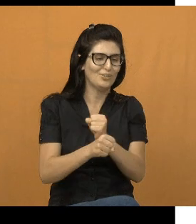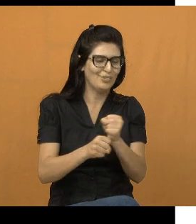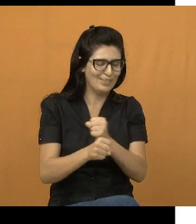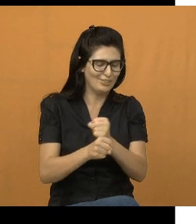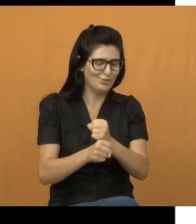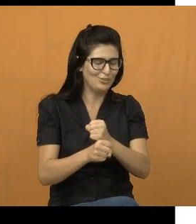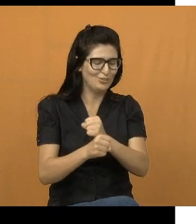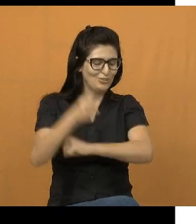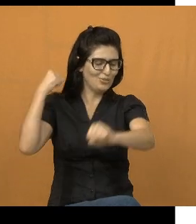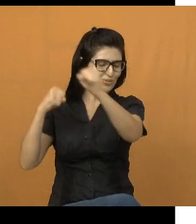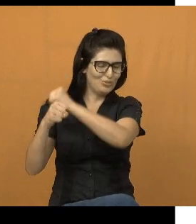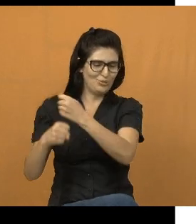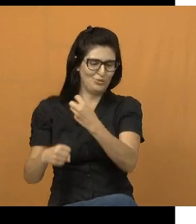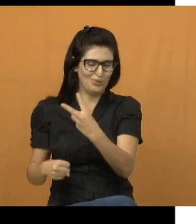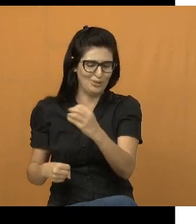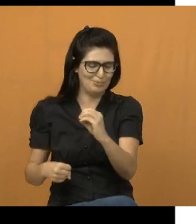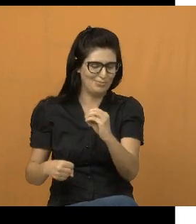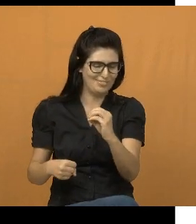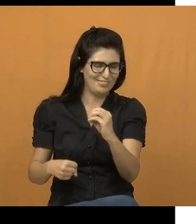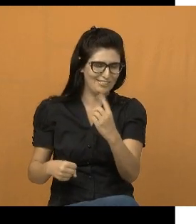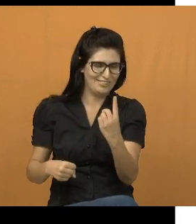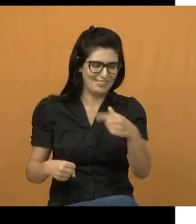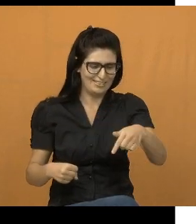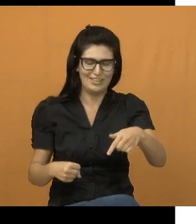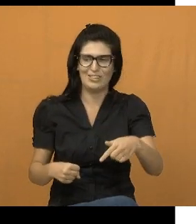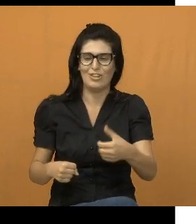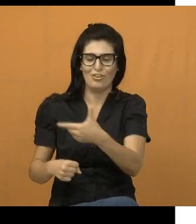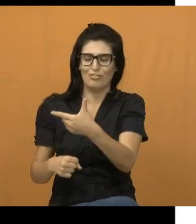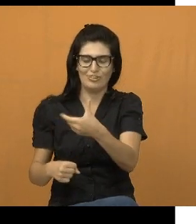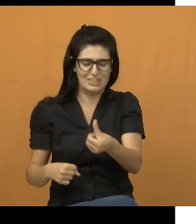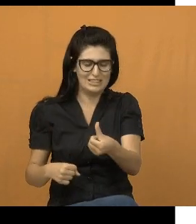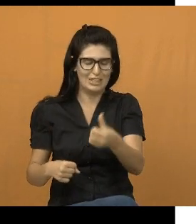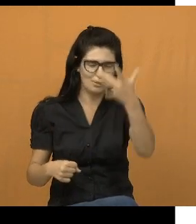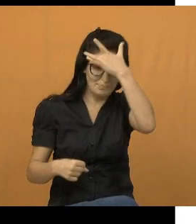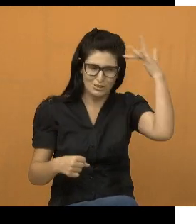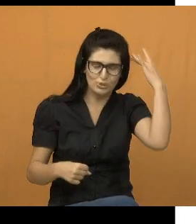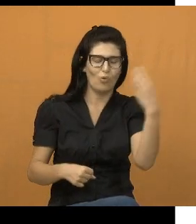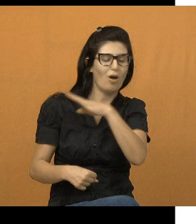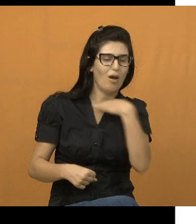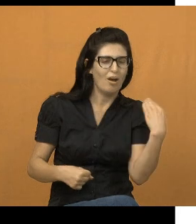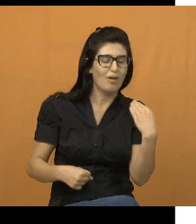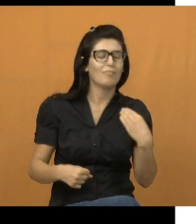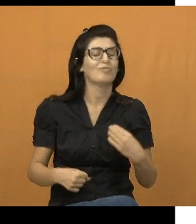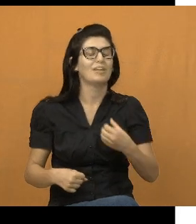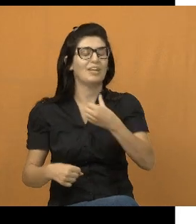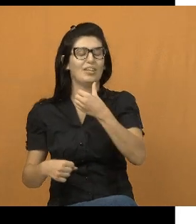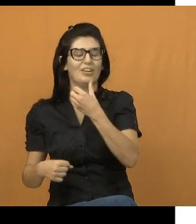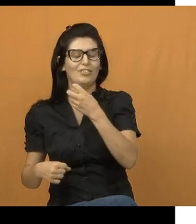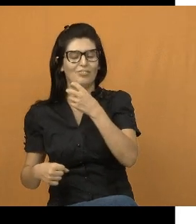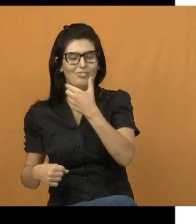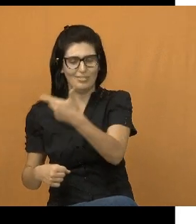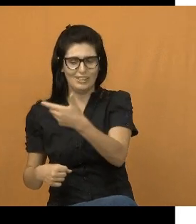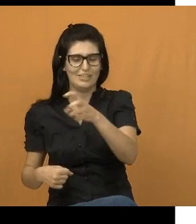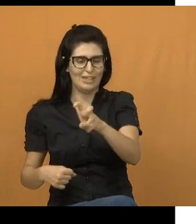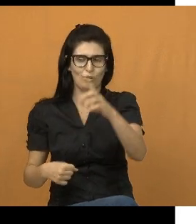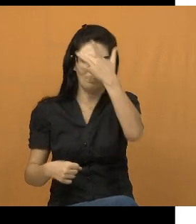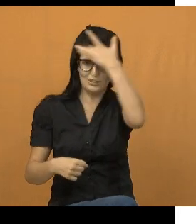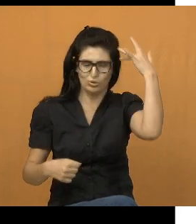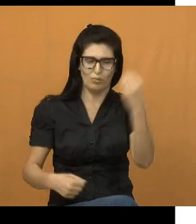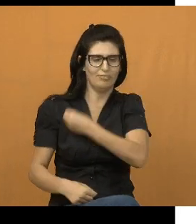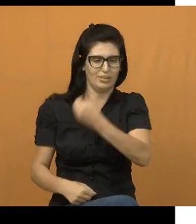ainda tivemos 26 óbitos e 25 altas destes pacientes acompanhados.